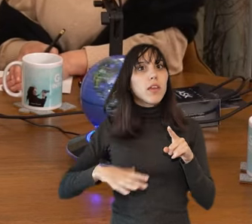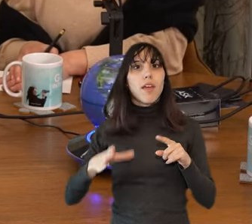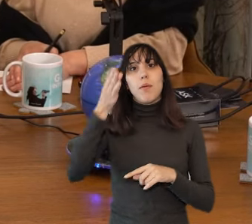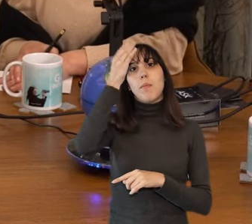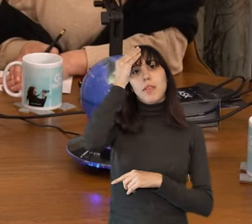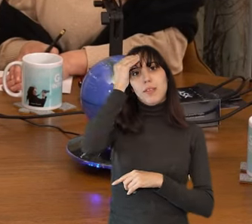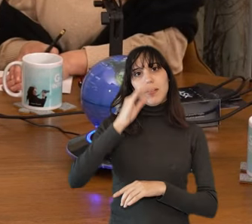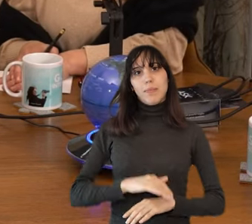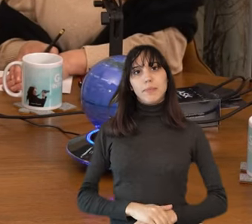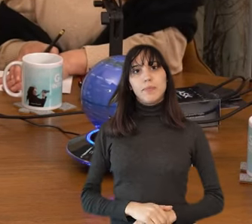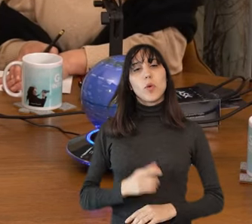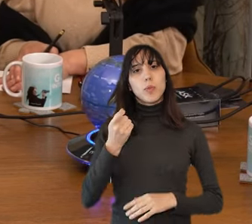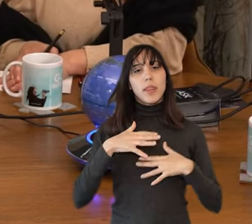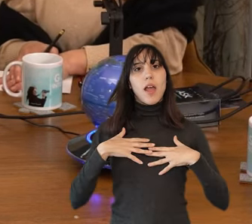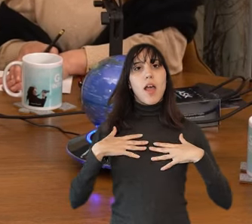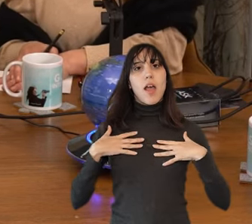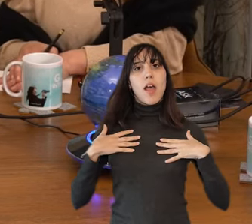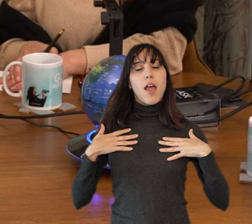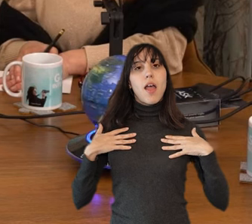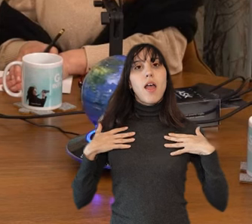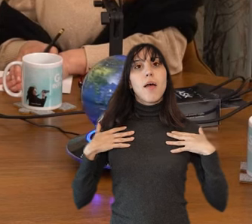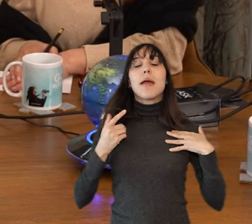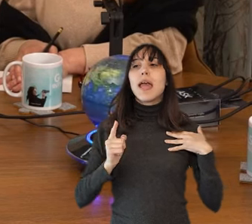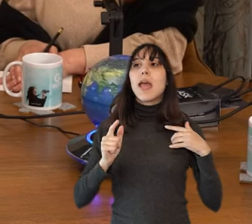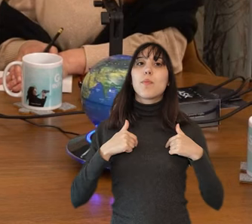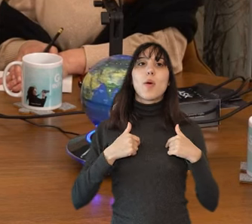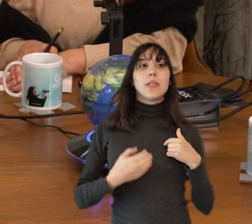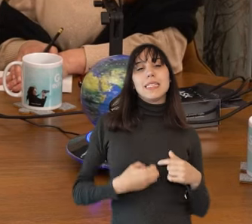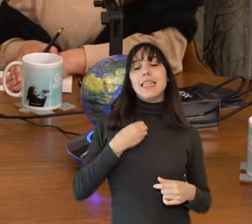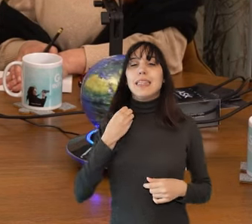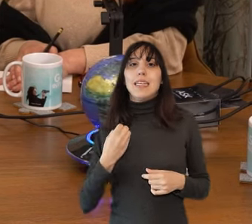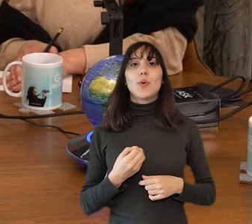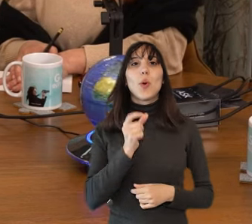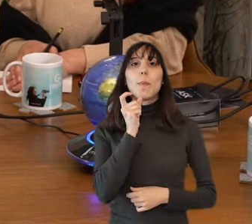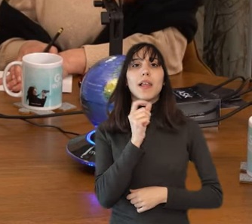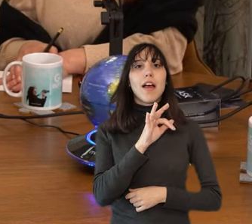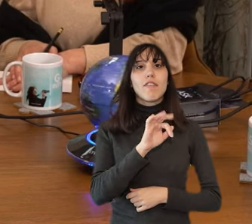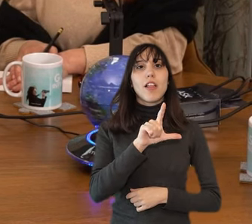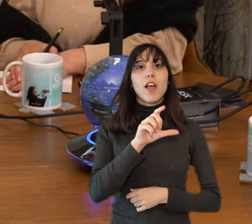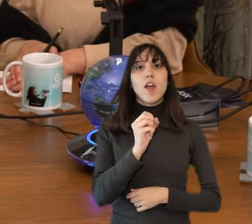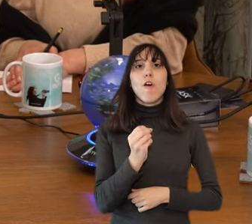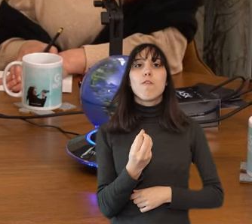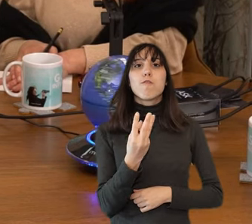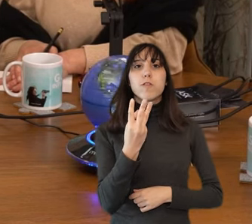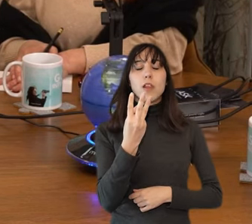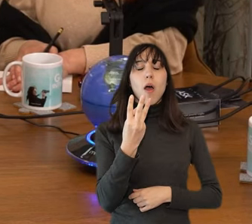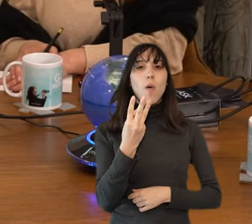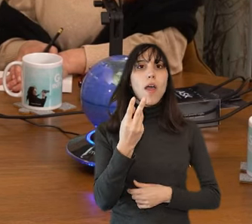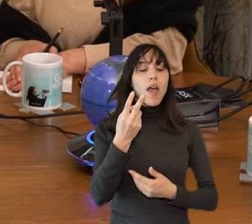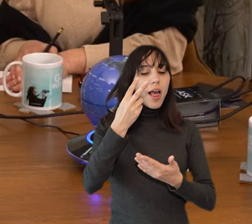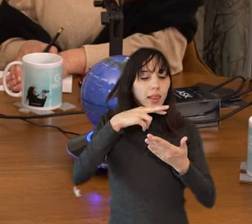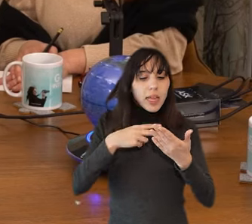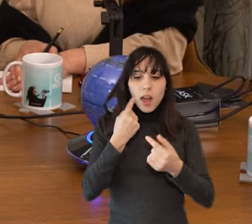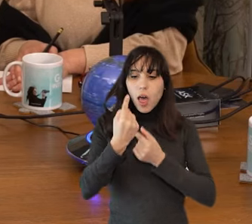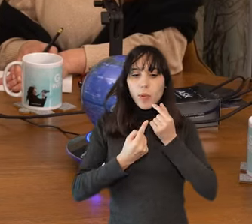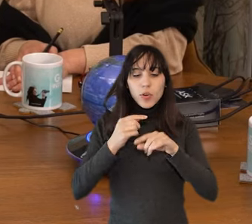aprender ponta da Alma né é daqu o que nós chamamos o flow é quando tu estás a fazer alguma coisa e perdes no tempo e dizes Ei já de repente Já é noite e de